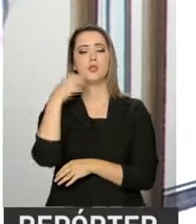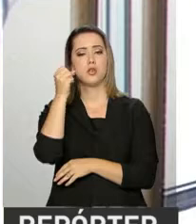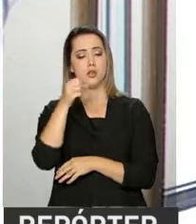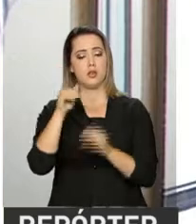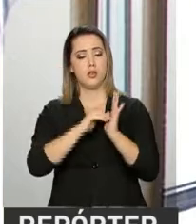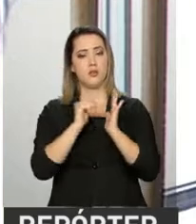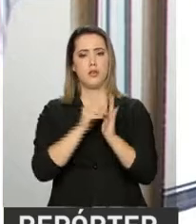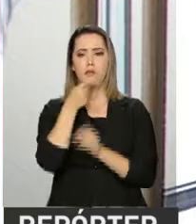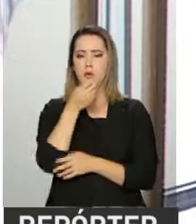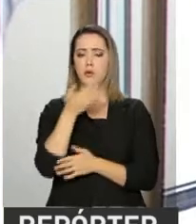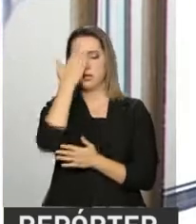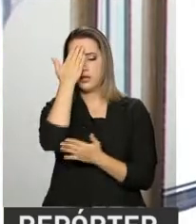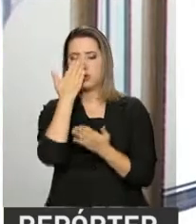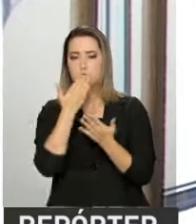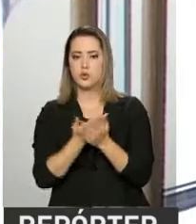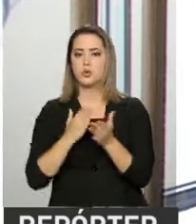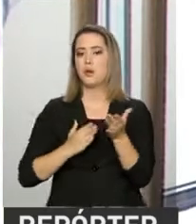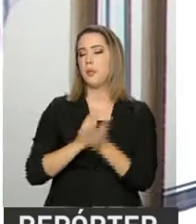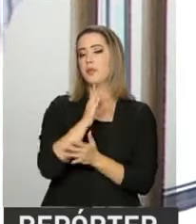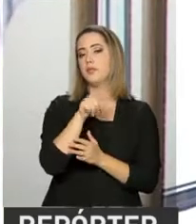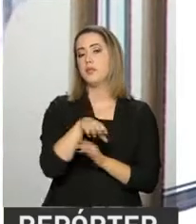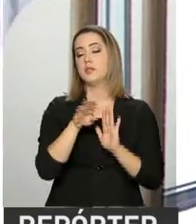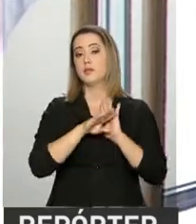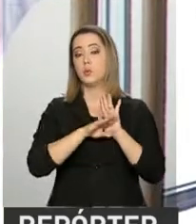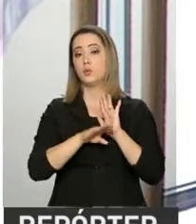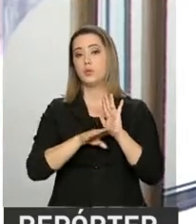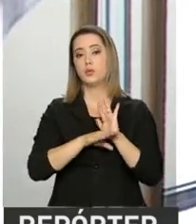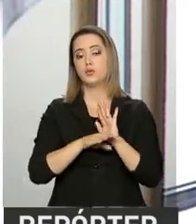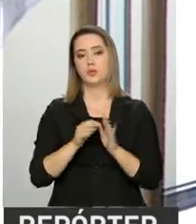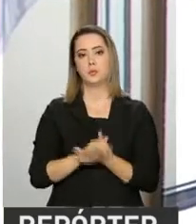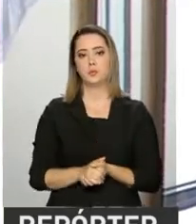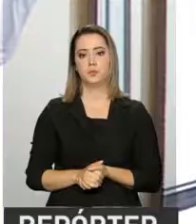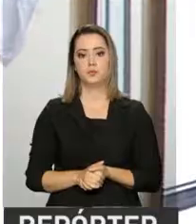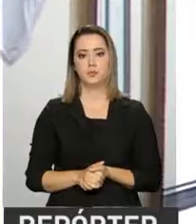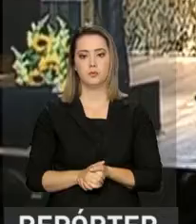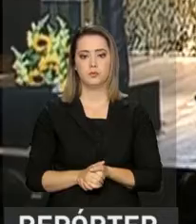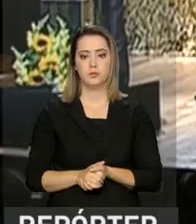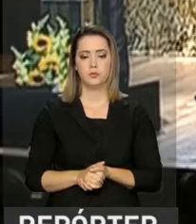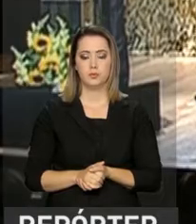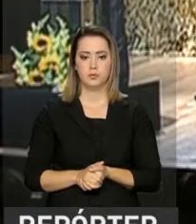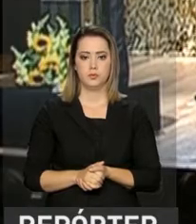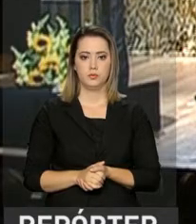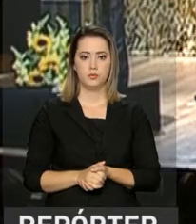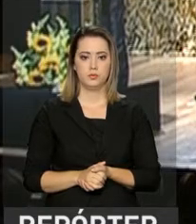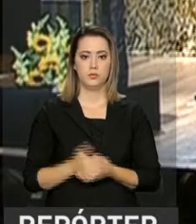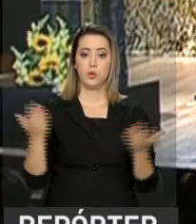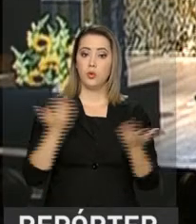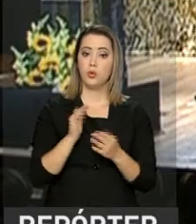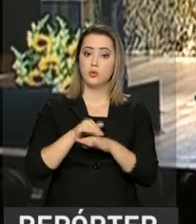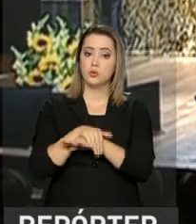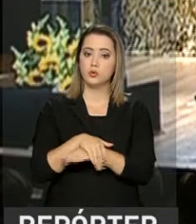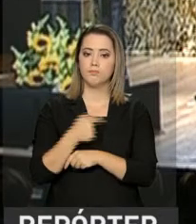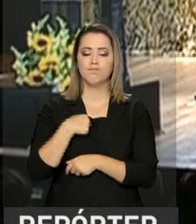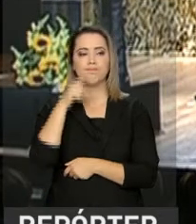mostrou otimista em relação à aprovação do projeto no plenário do Senado. Hoje à noite,